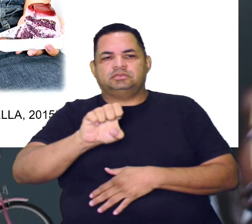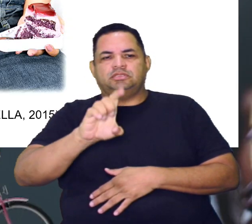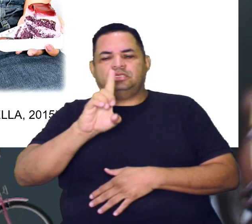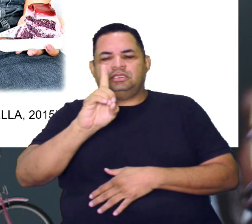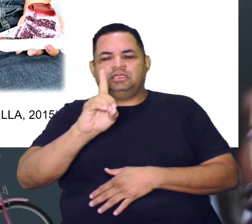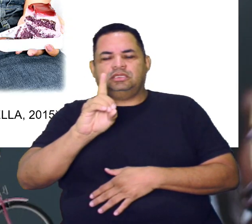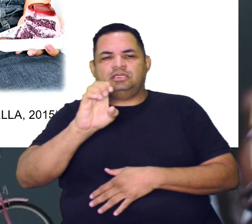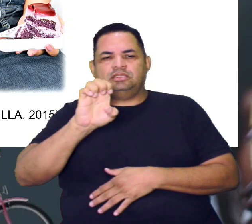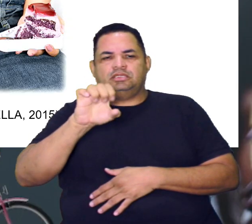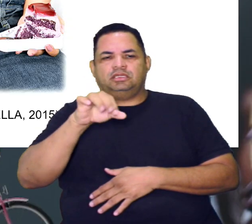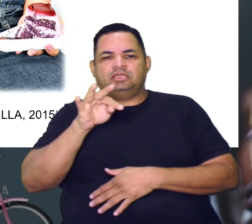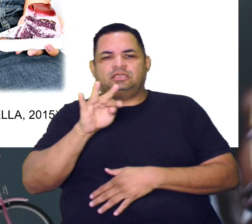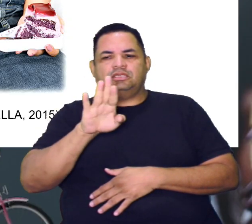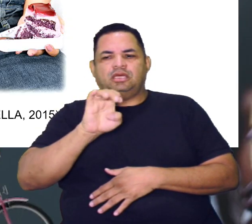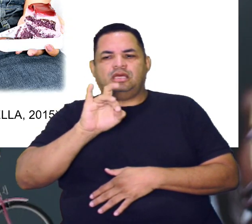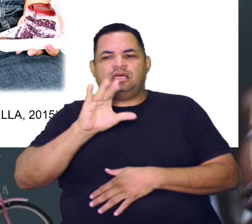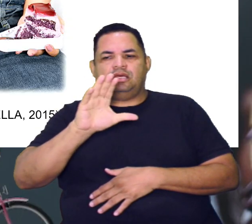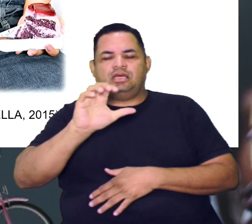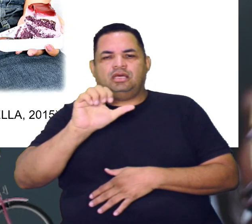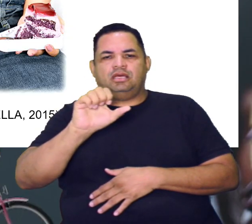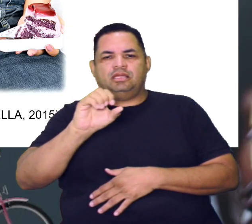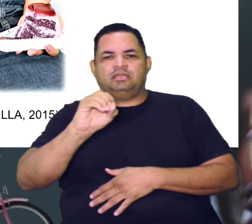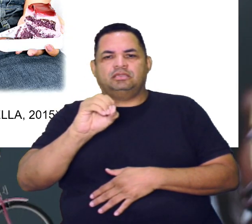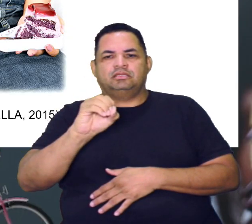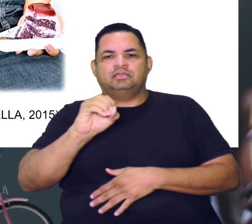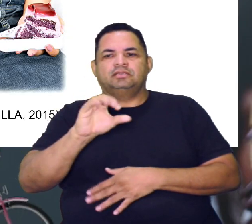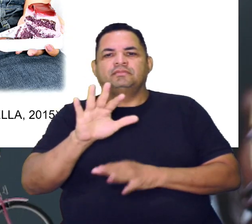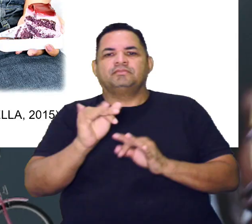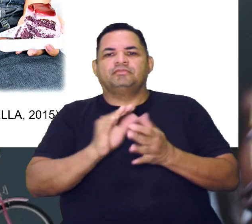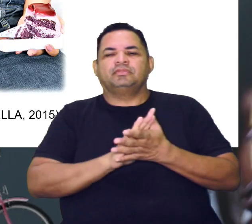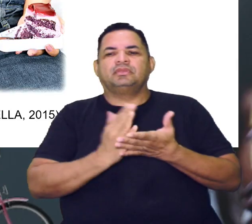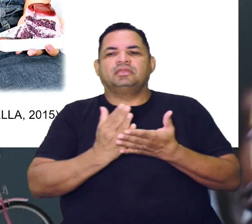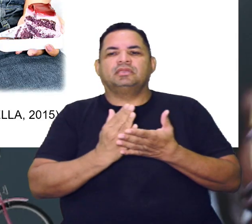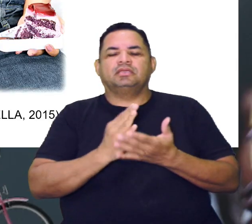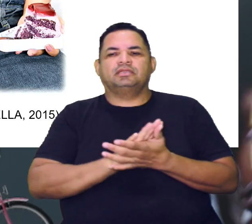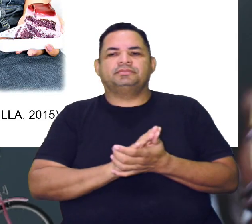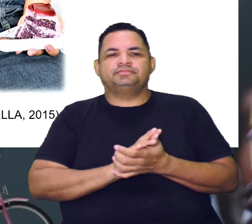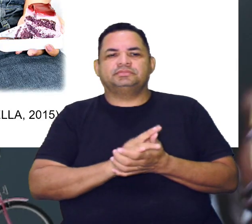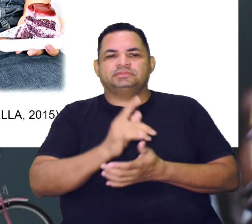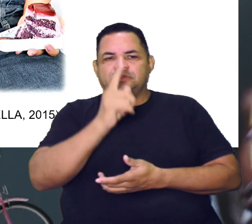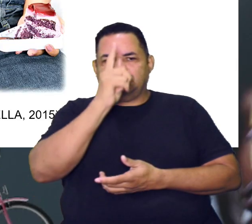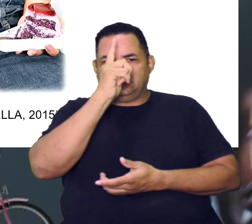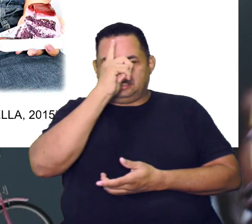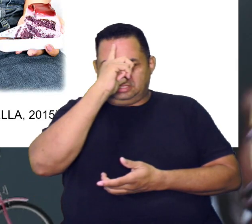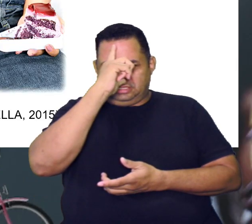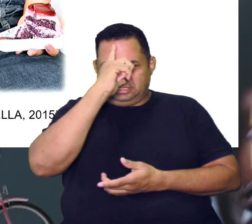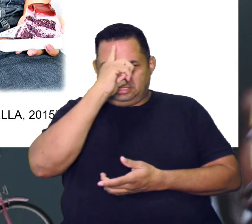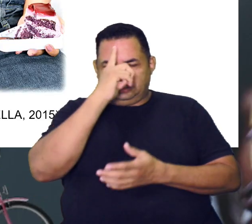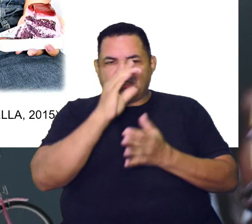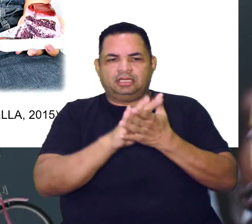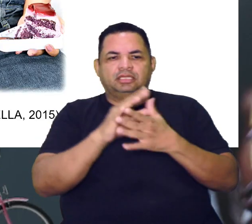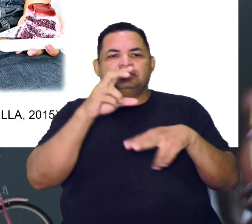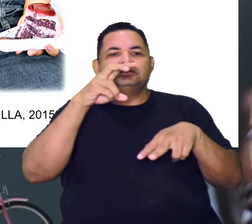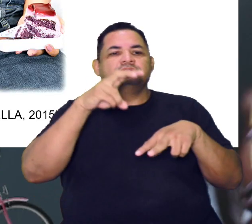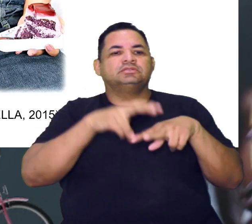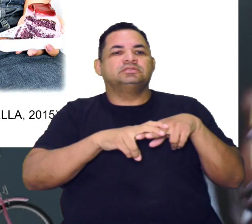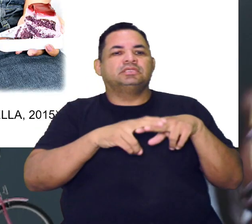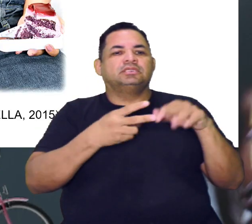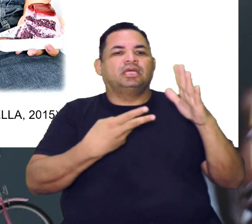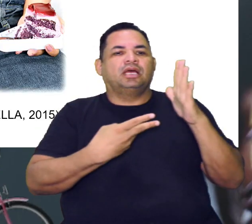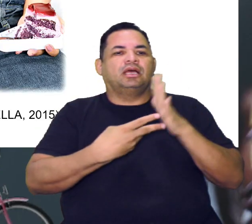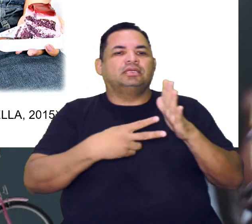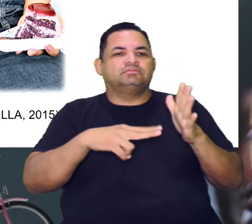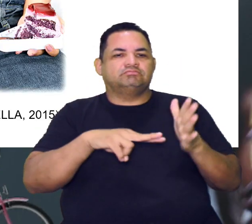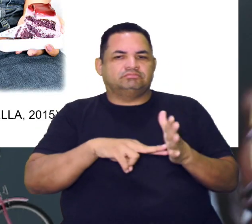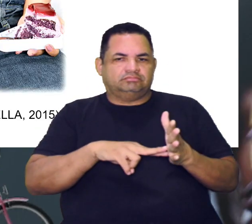tá? Essa palavra sedentário vem de sedere, né? Do latim, que vai significar sentar, tá? Então, toda